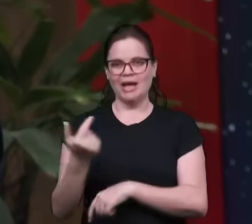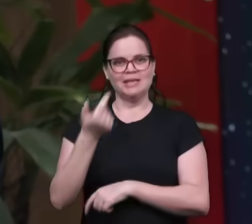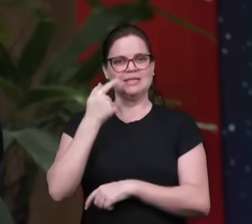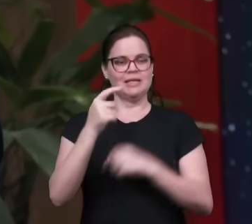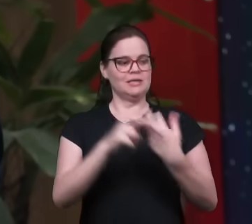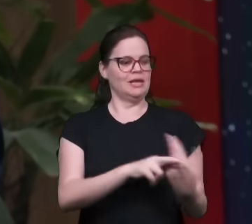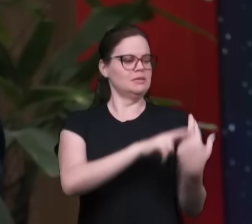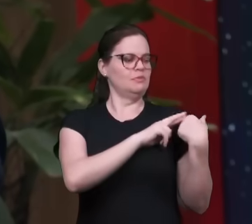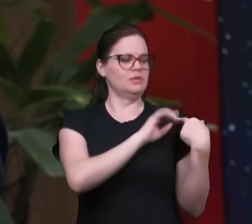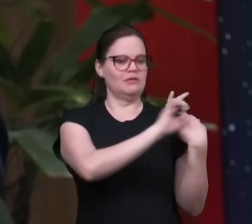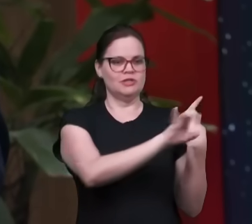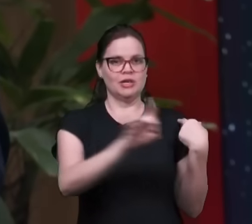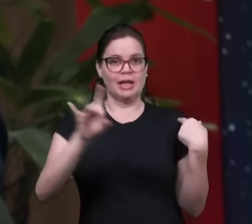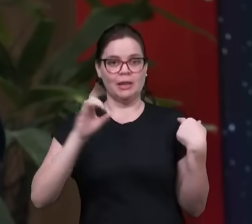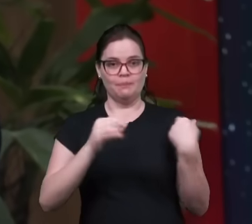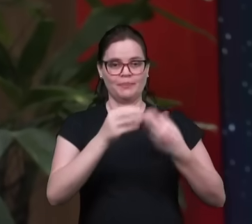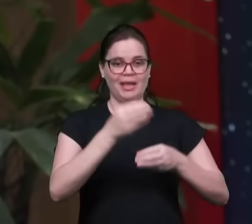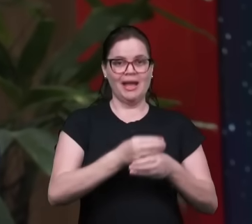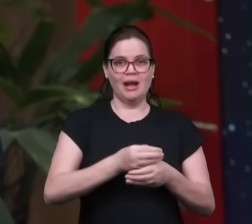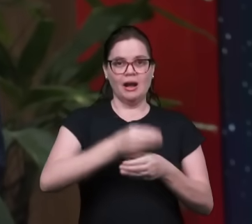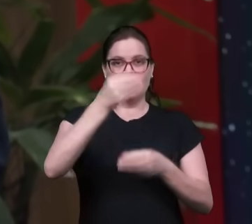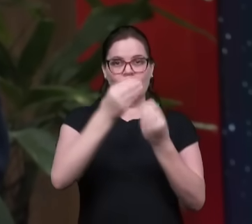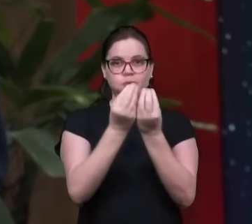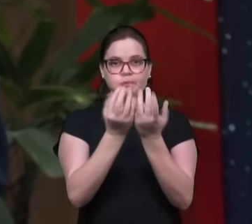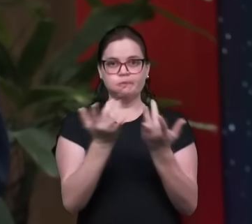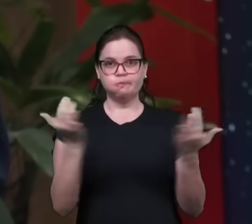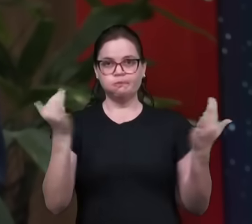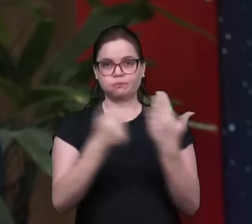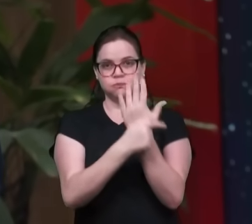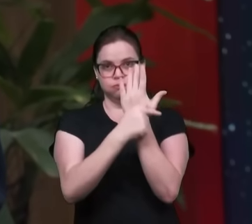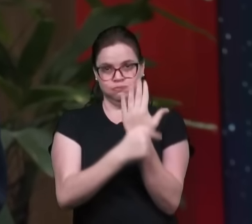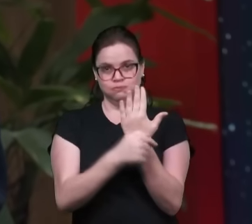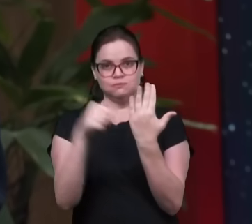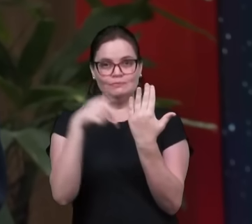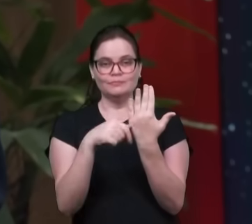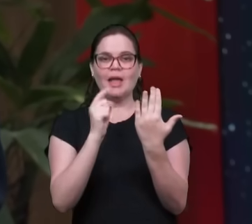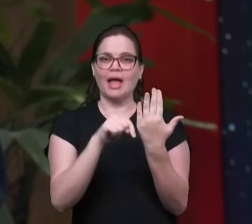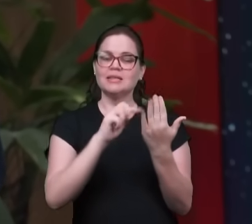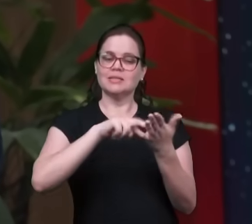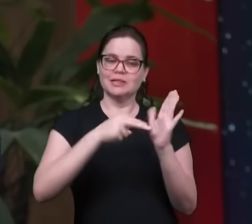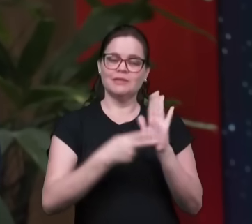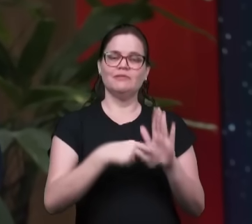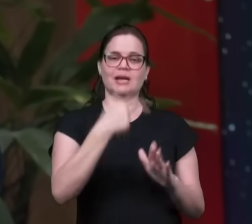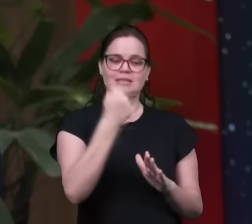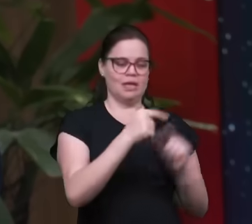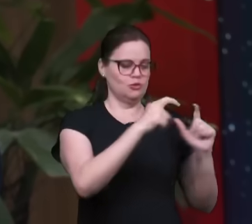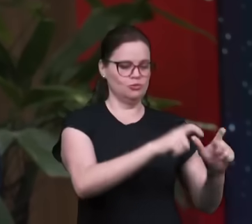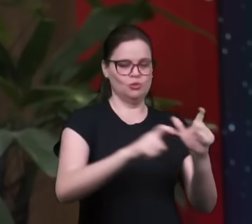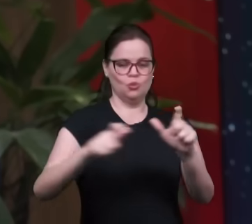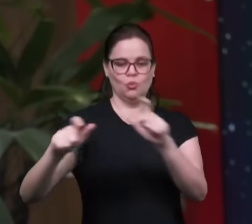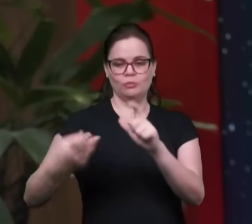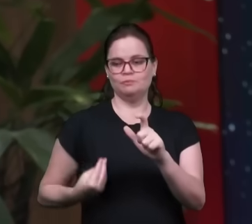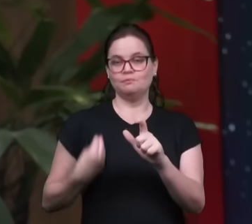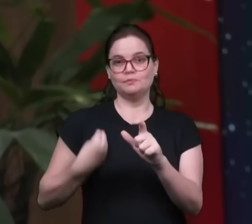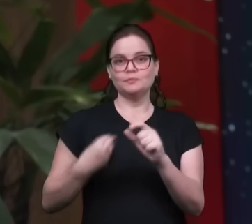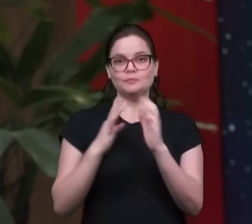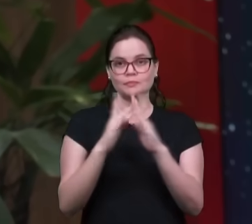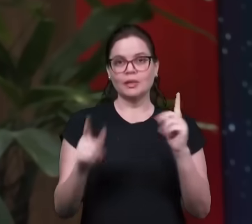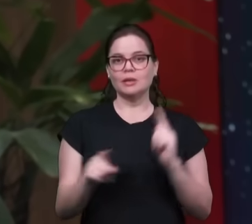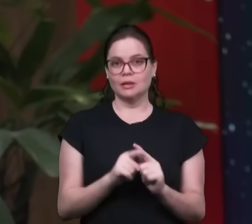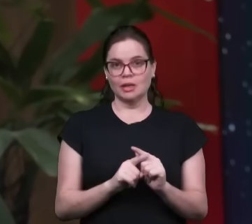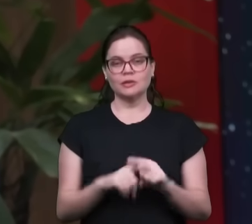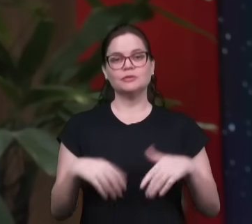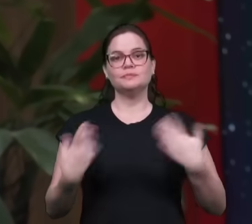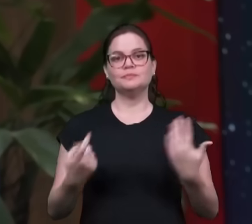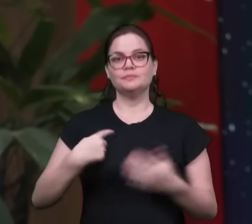7 igrejas, né? Então, refere os 7 anjos, fala justamente dessa mensagem que é trazida para nós, como igreja, responsável